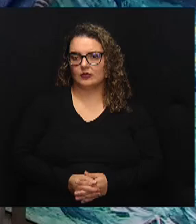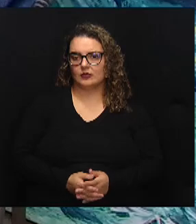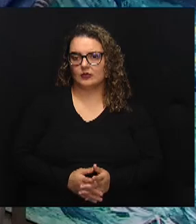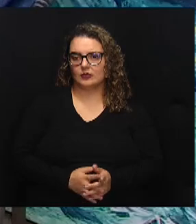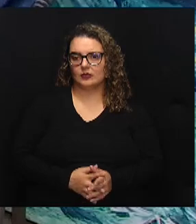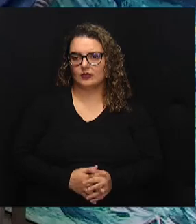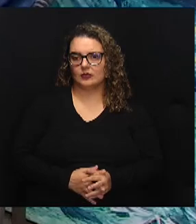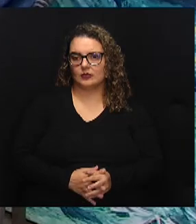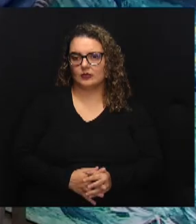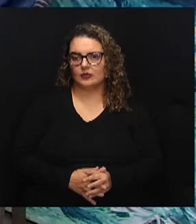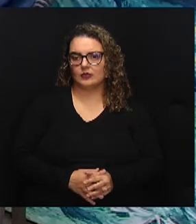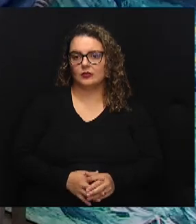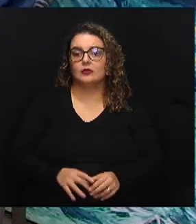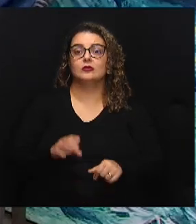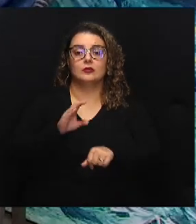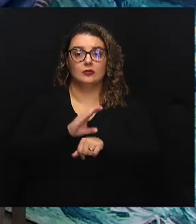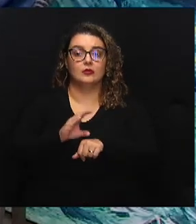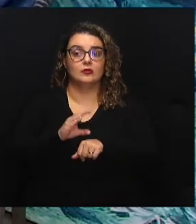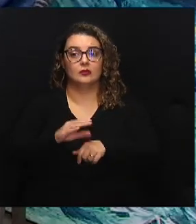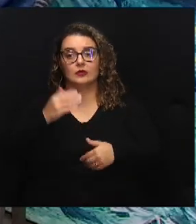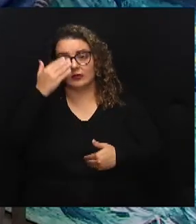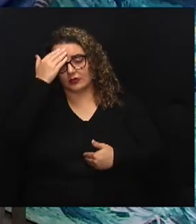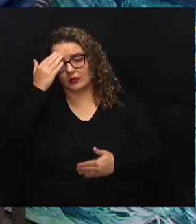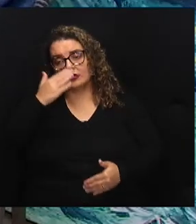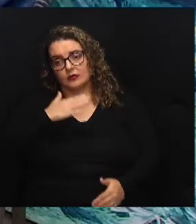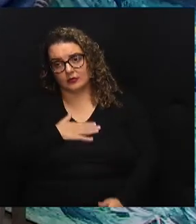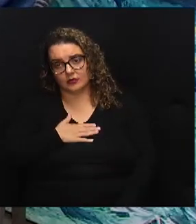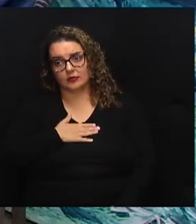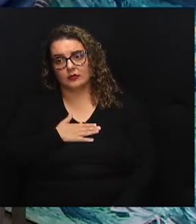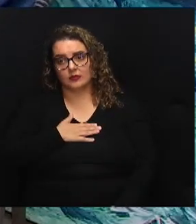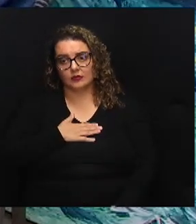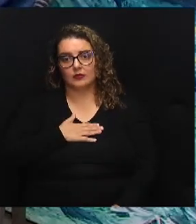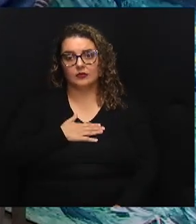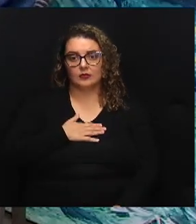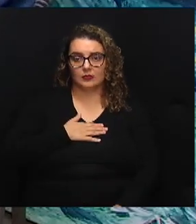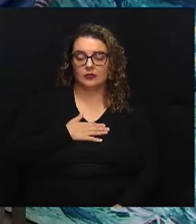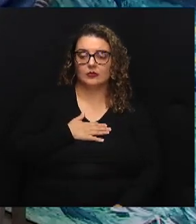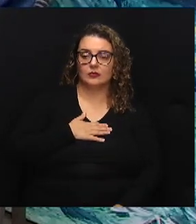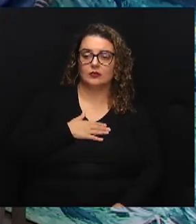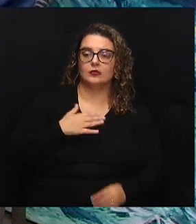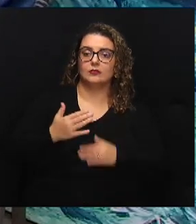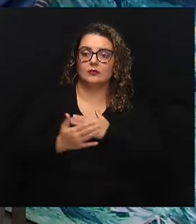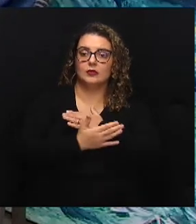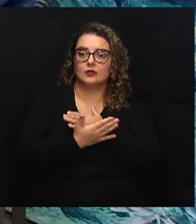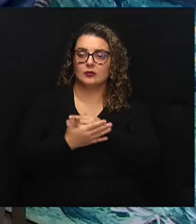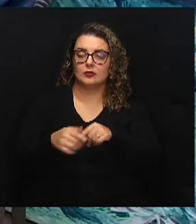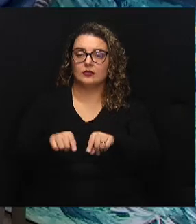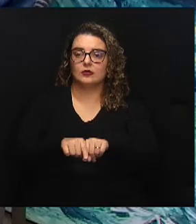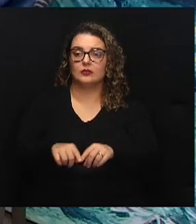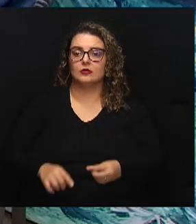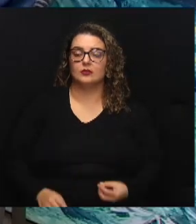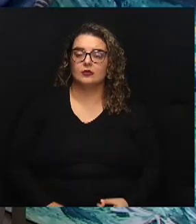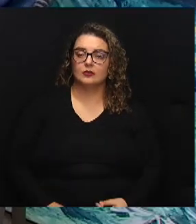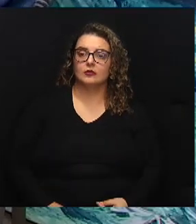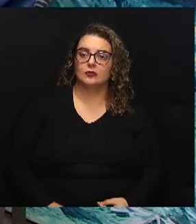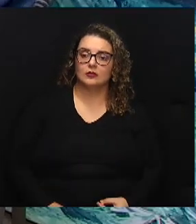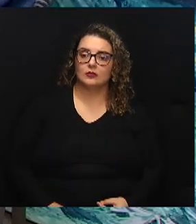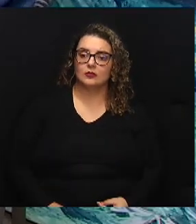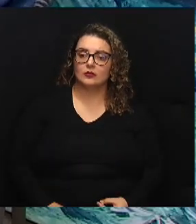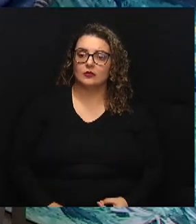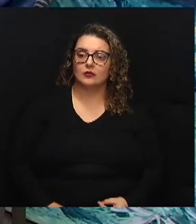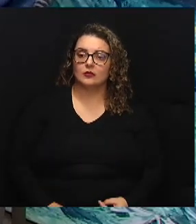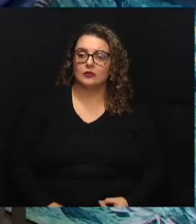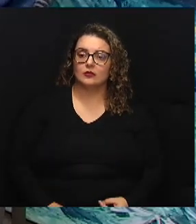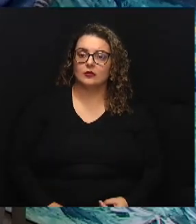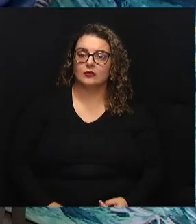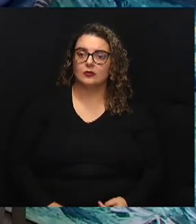foi um curso muito gratificante para mim, muito gratificante. Me ajudou muito também e eu acredito que tenha